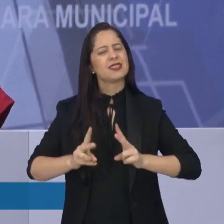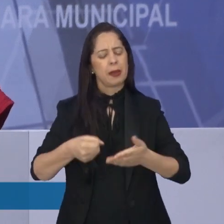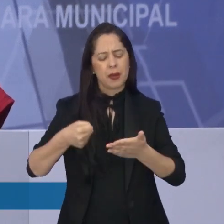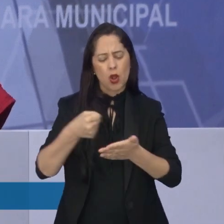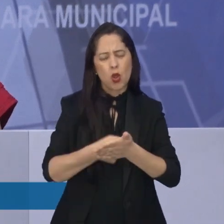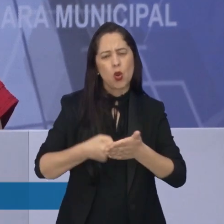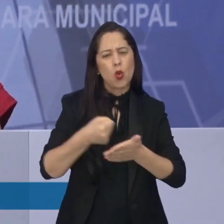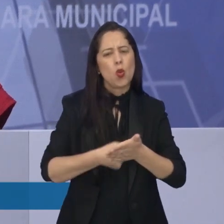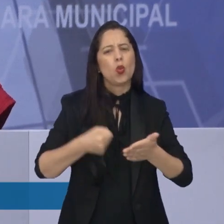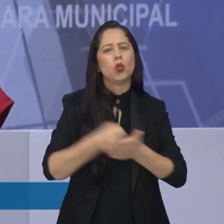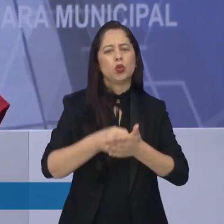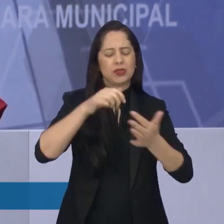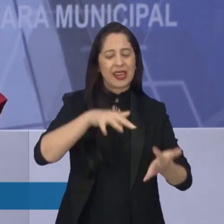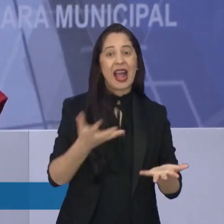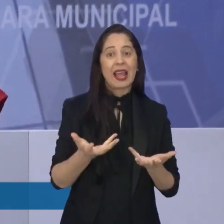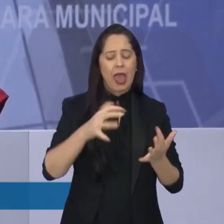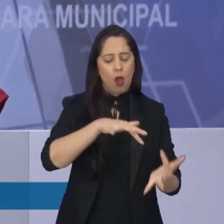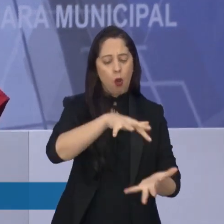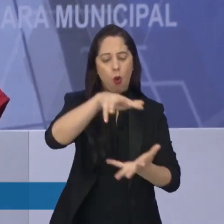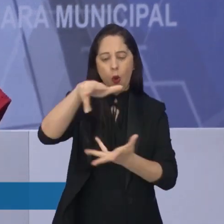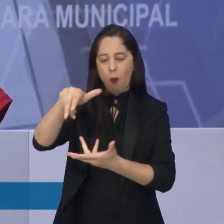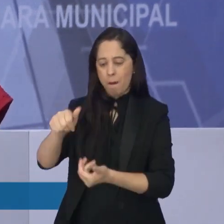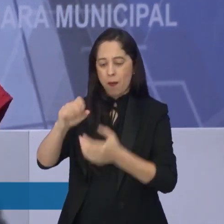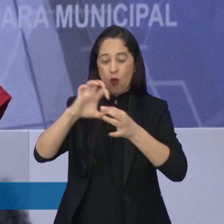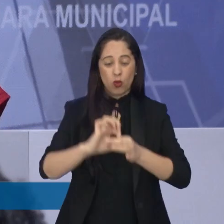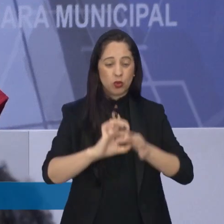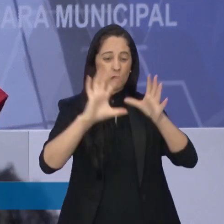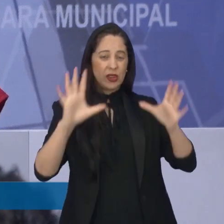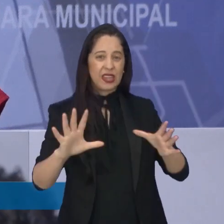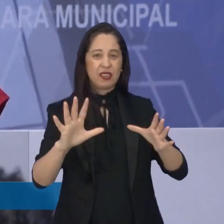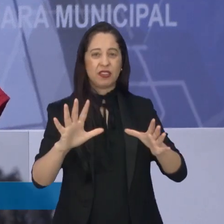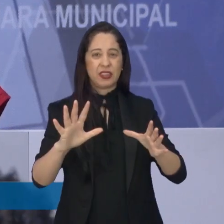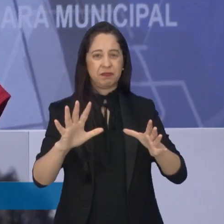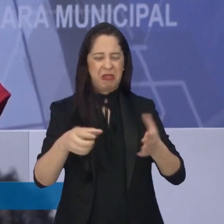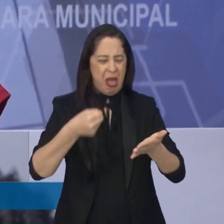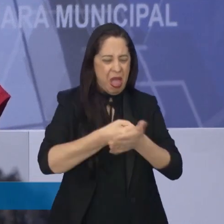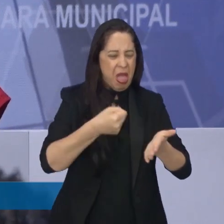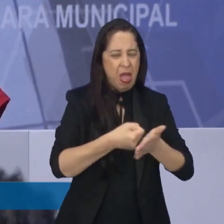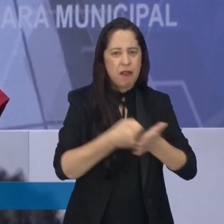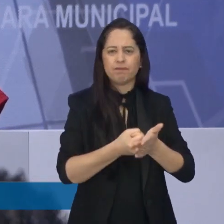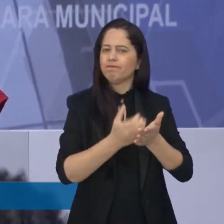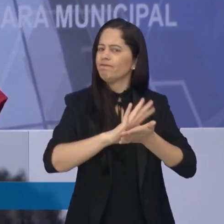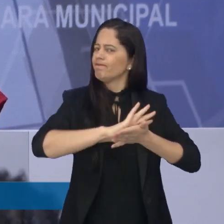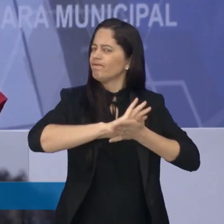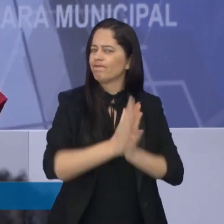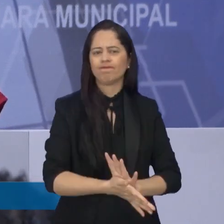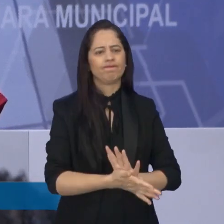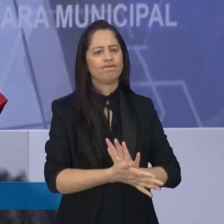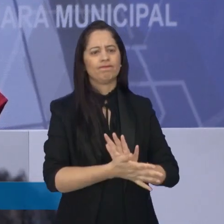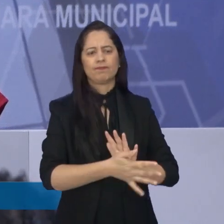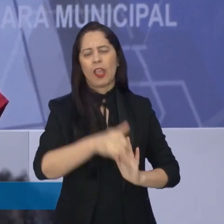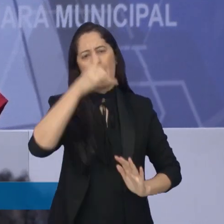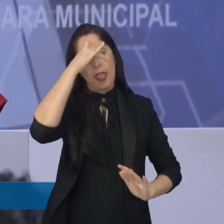a essa luta por um mundo livre do autoritarismo, dos